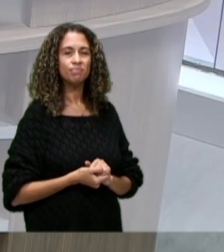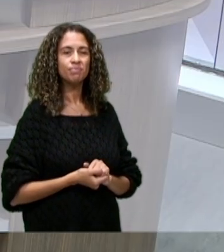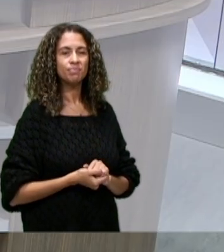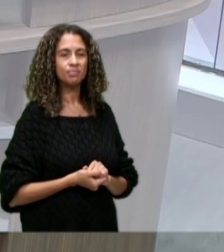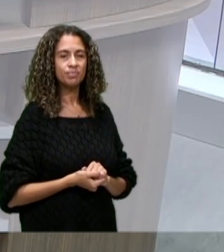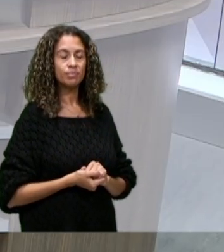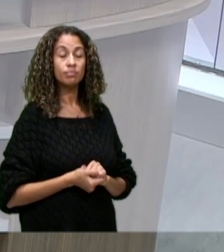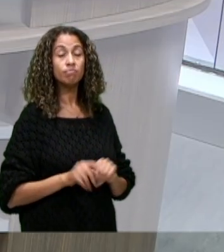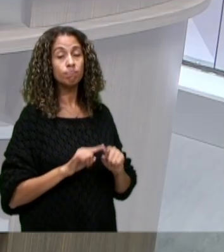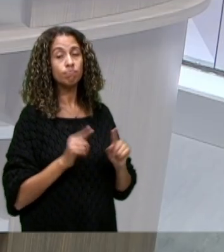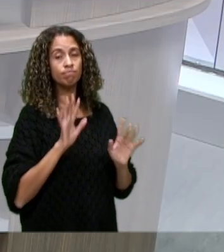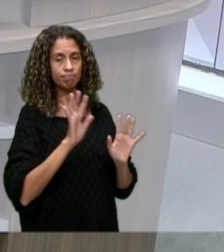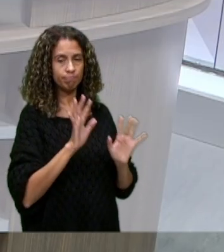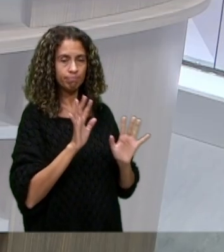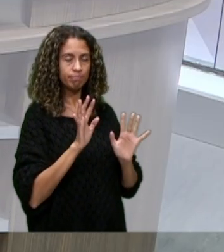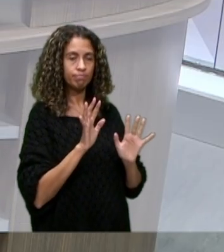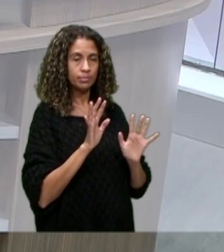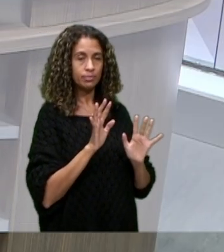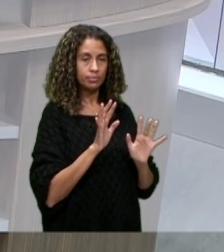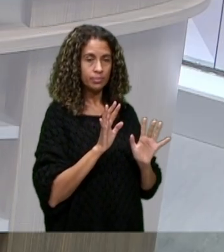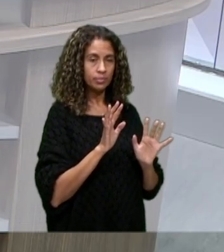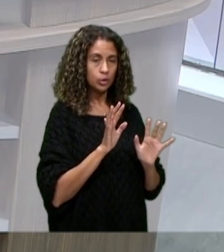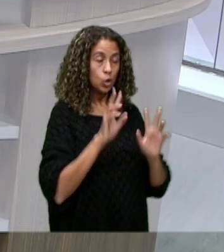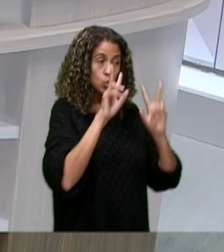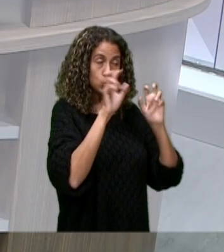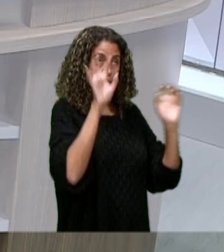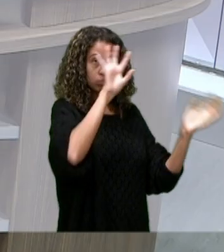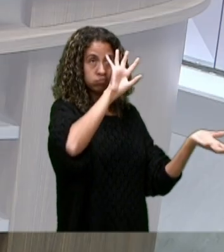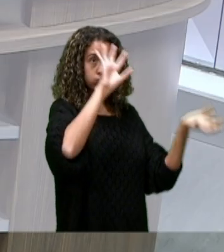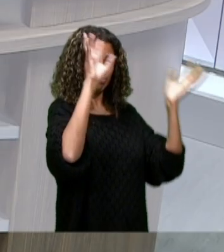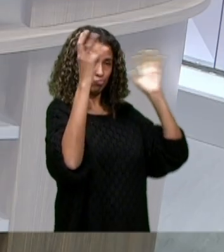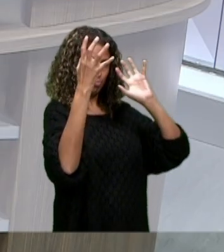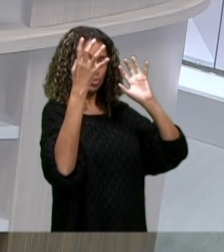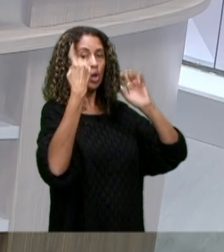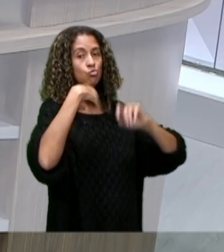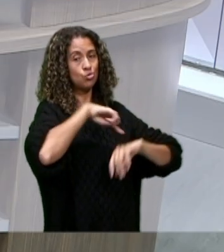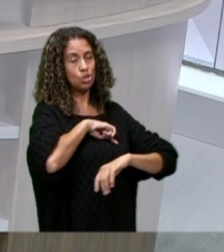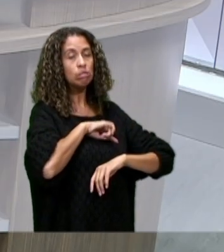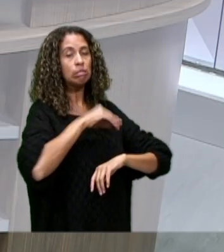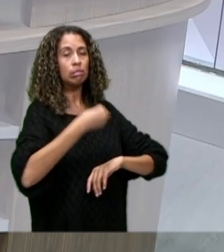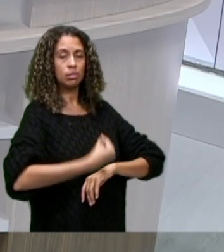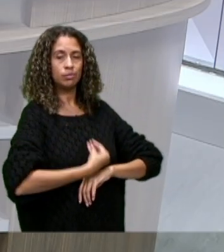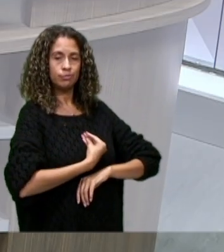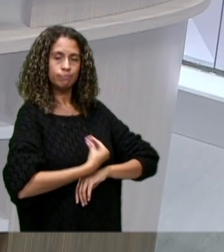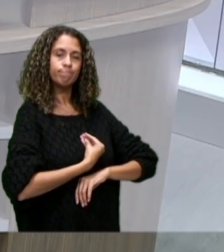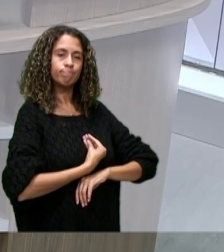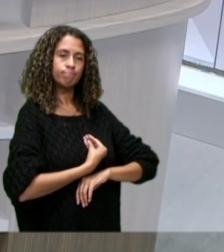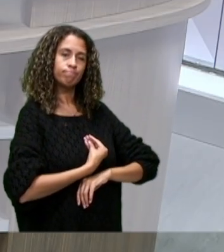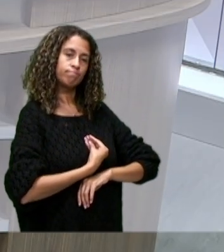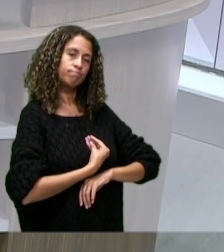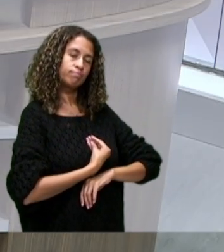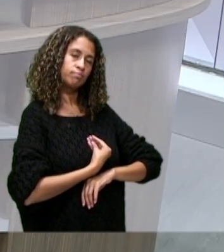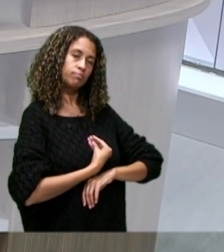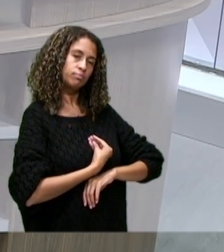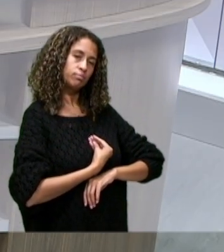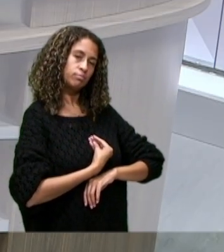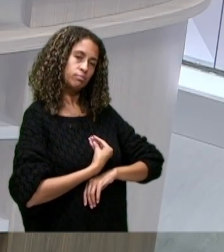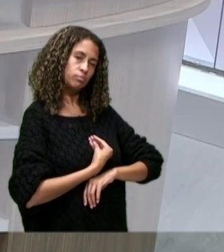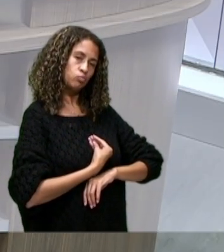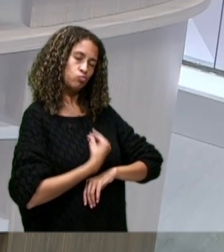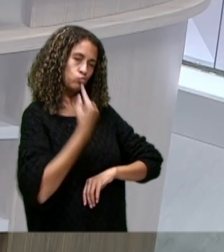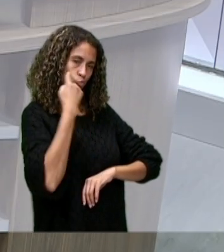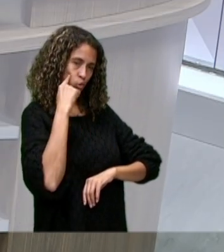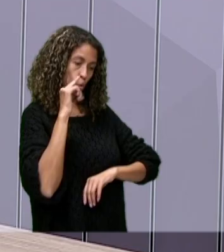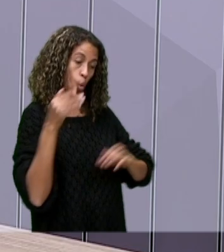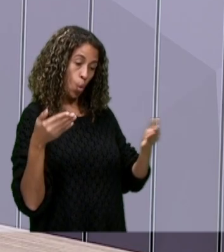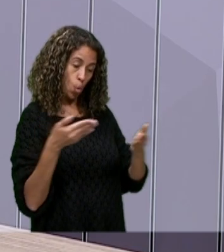Mas assim, questão climática, né? A gente está vendo aí que eu inclusive no dia que a gente está